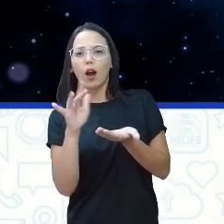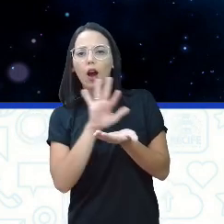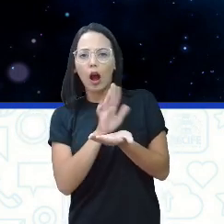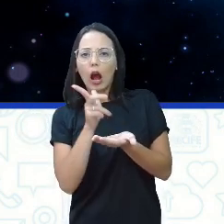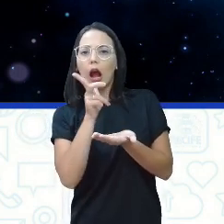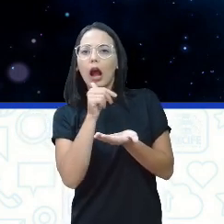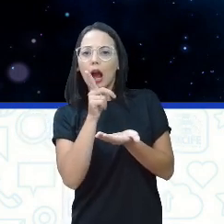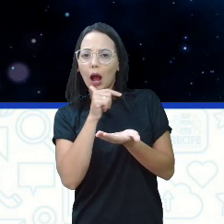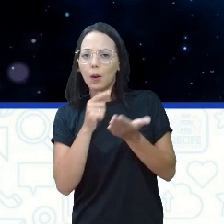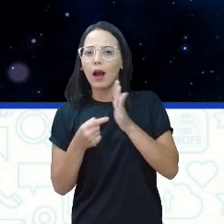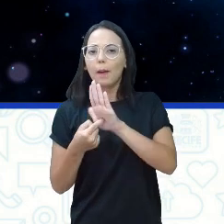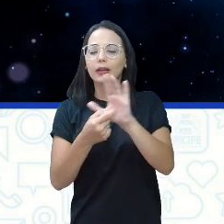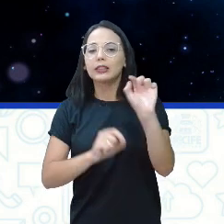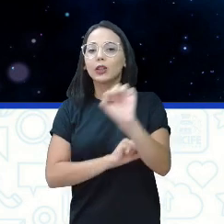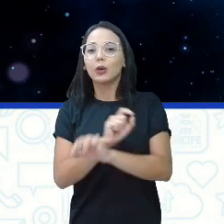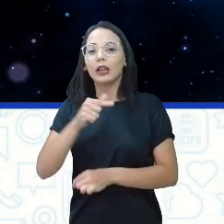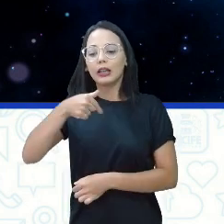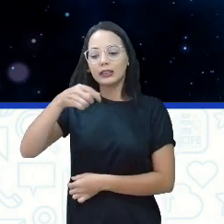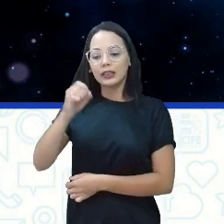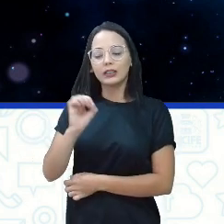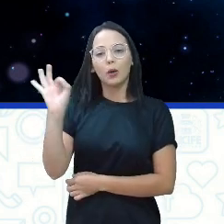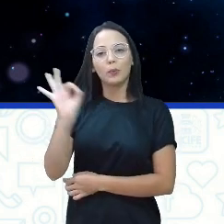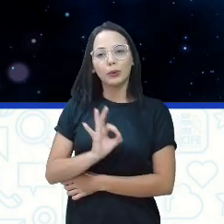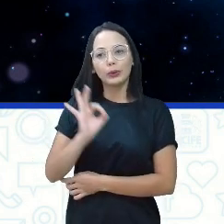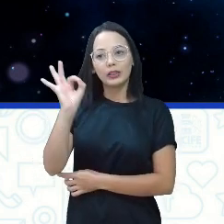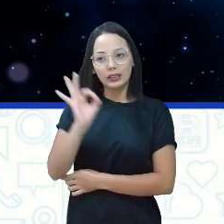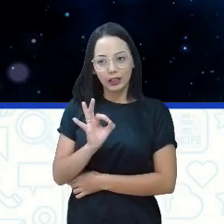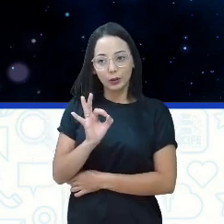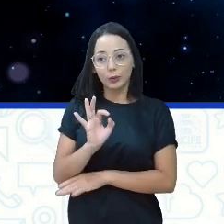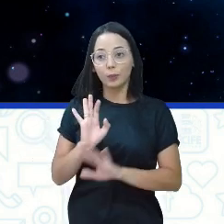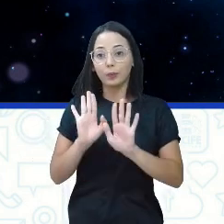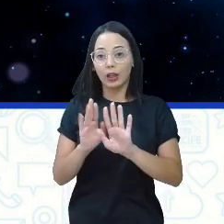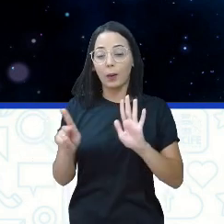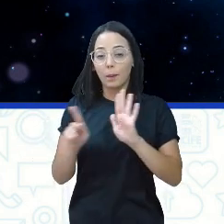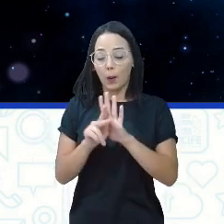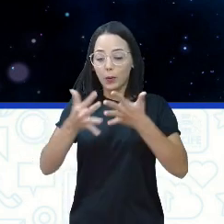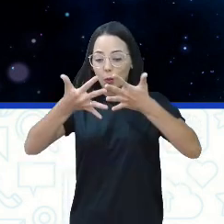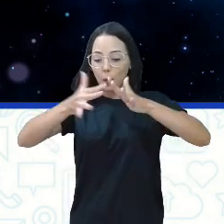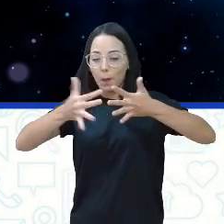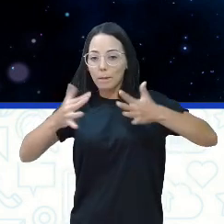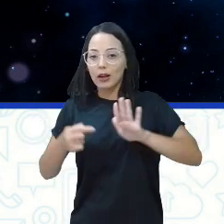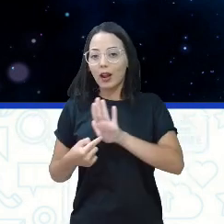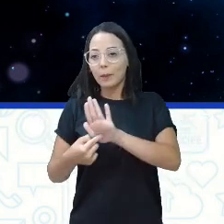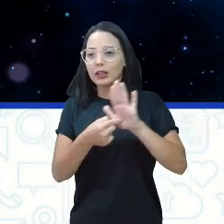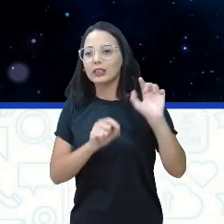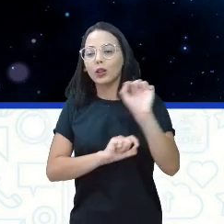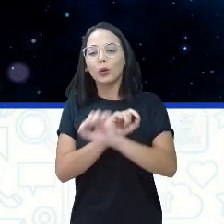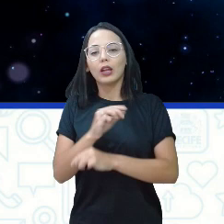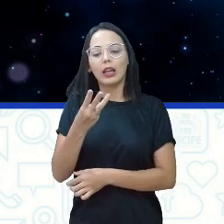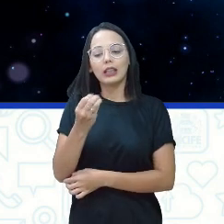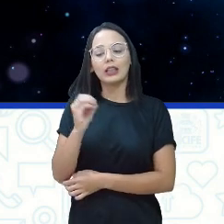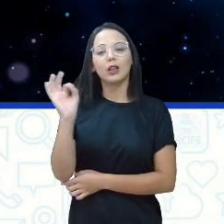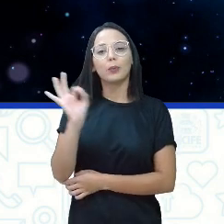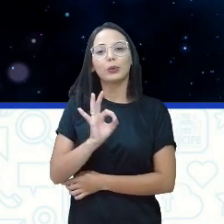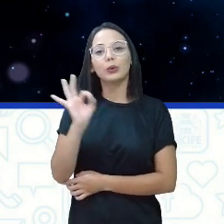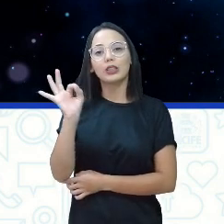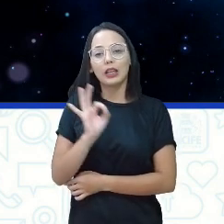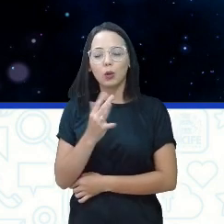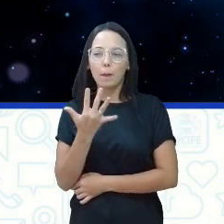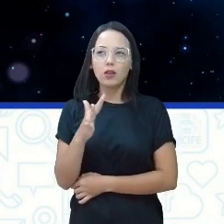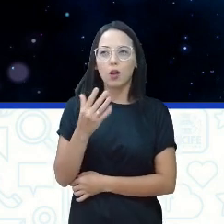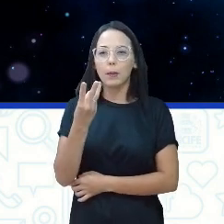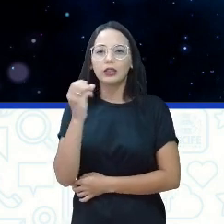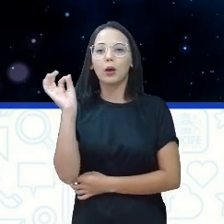a água representa 70%, enquanto os continentes, né, representam 30% em